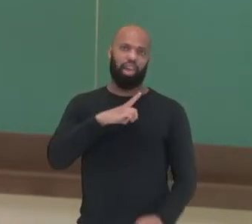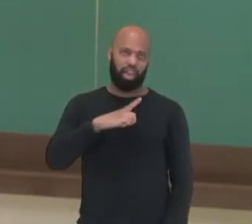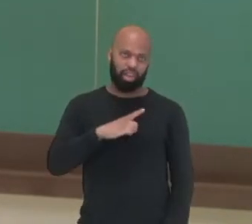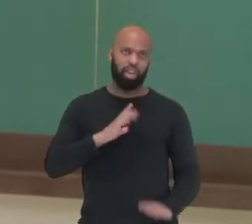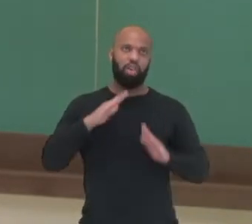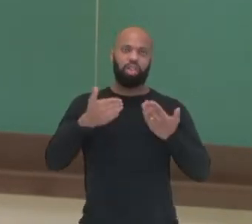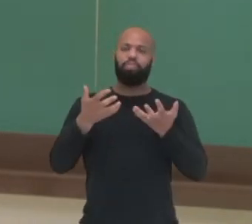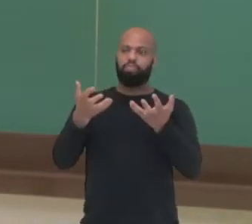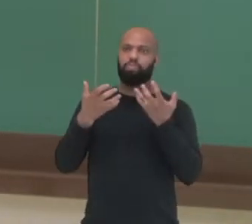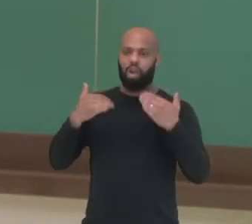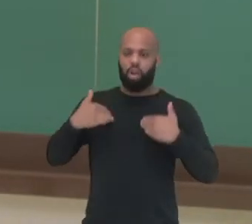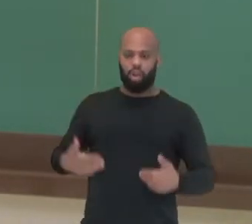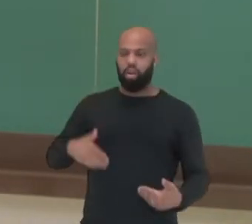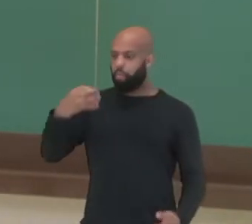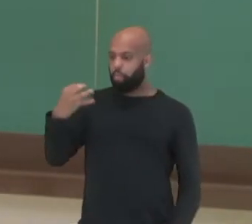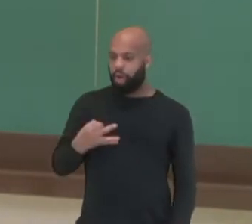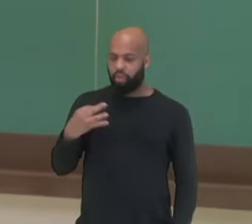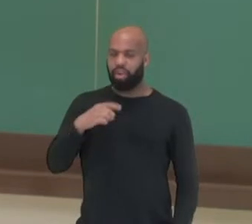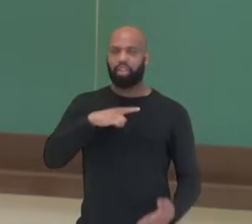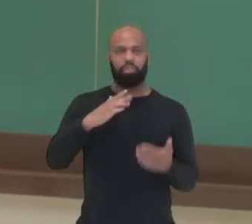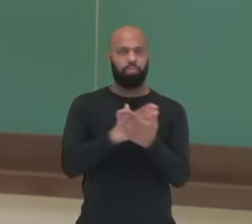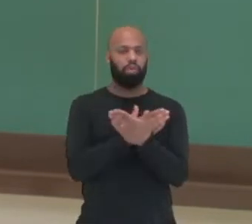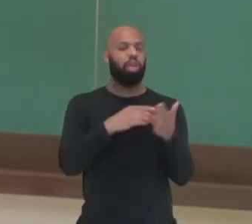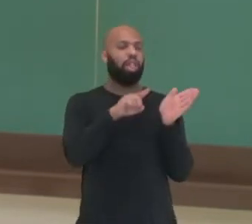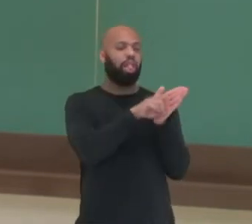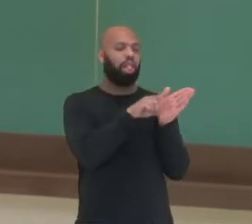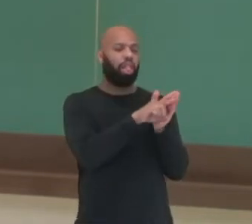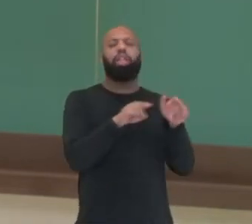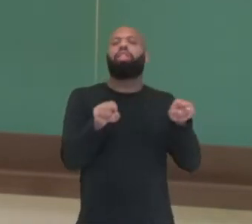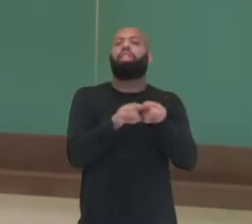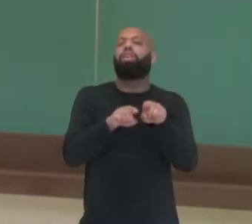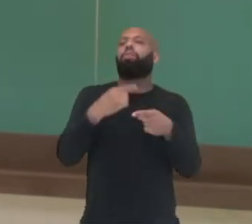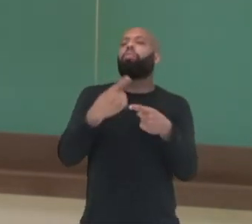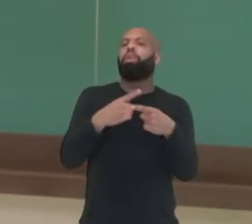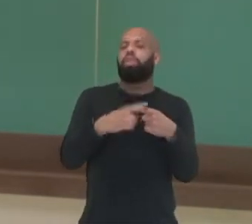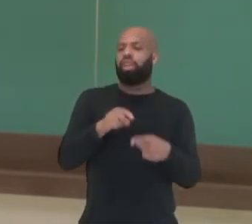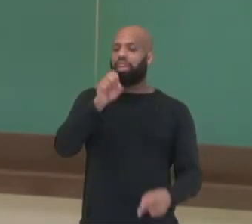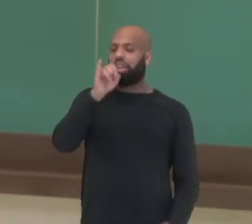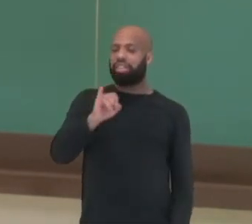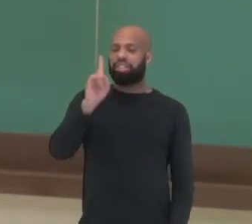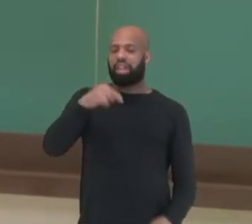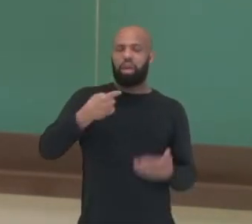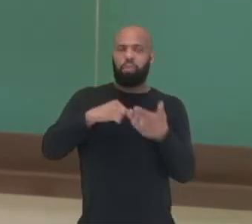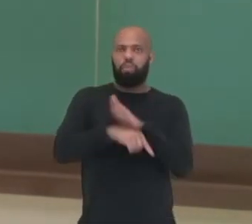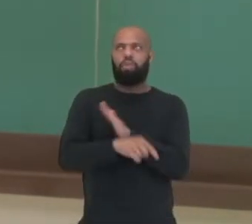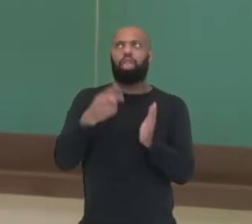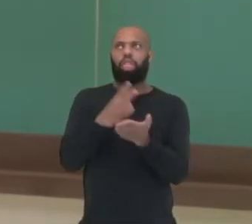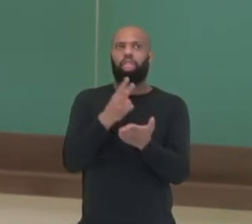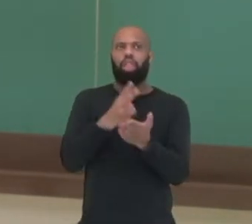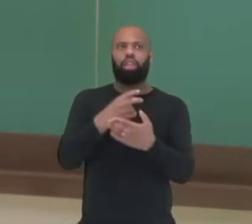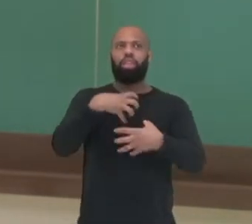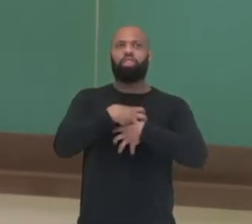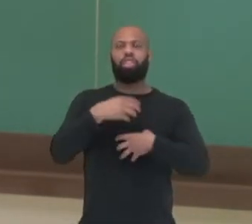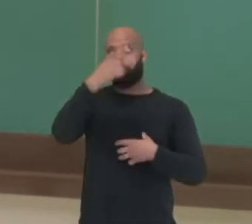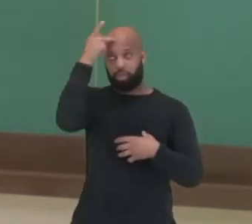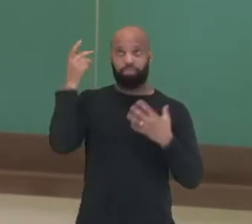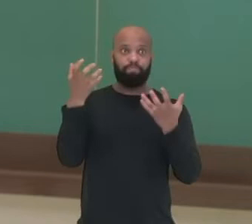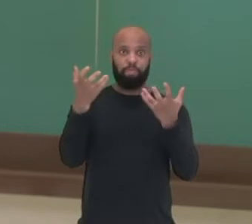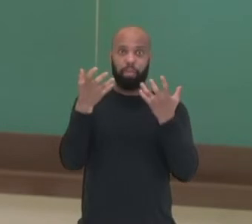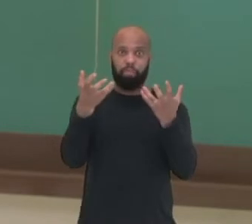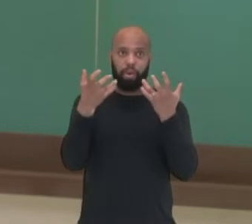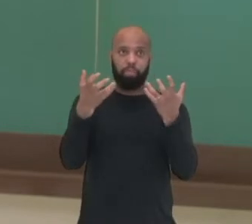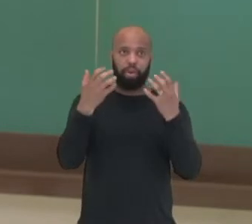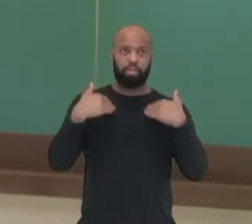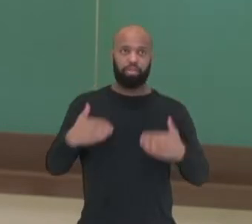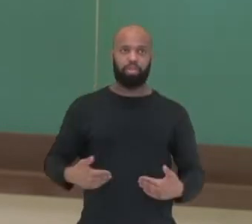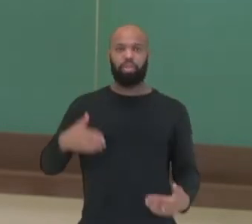ideal, a gente tem alguns pontos negativos também. O que ela pode causar quando ela é extremo, quando ela vai ao extremo, quando a pessoa busca incessantemente esse